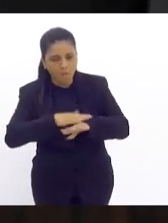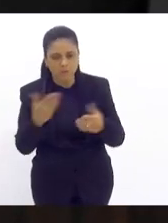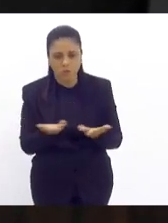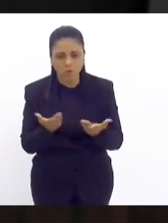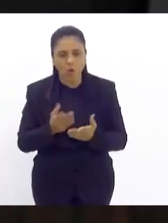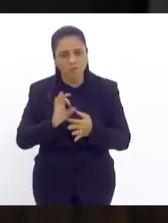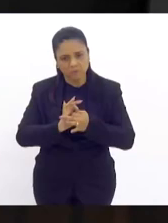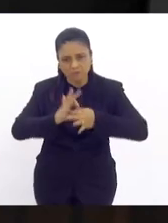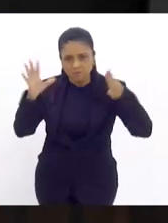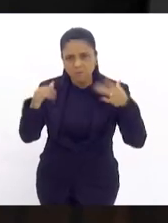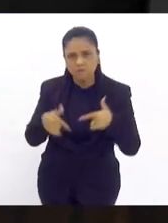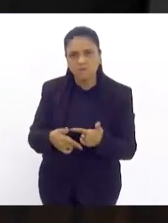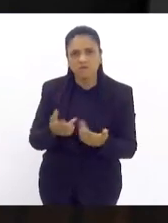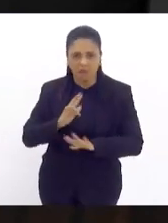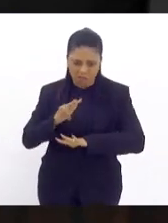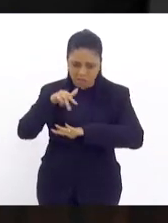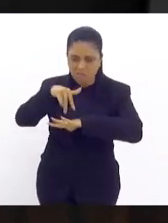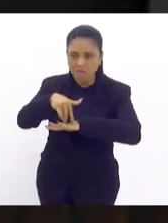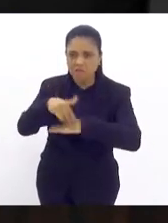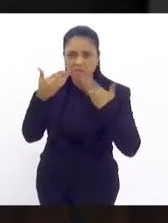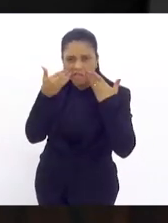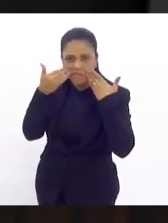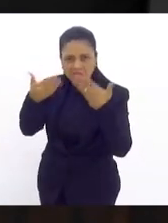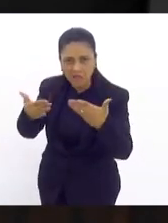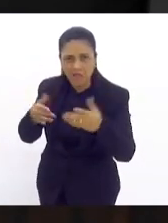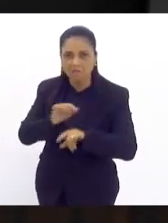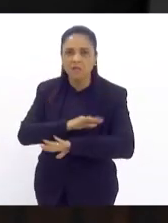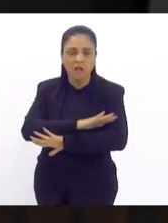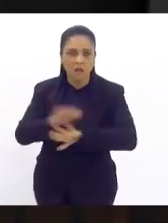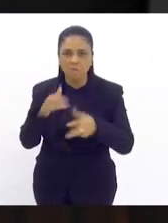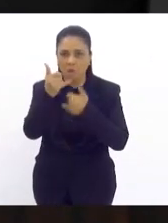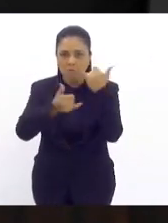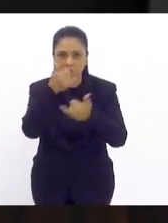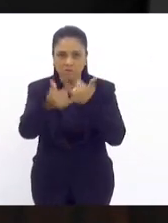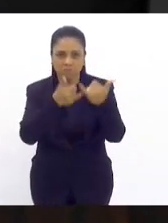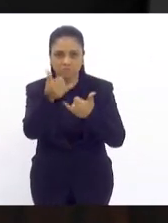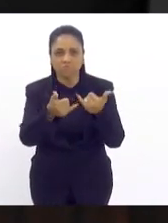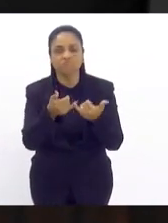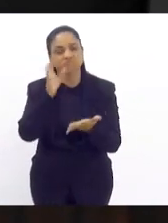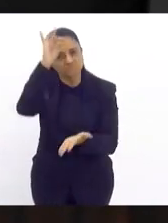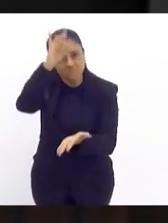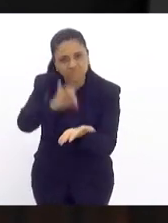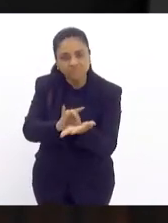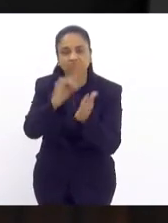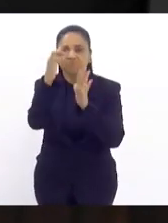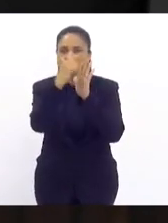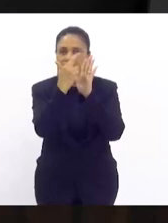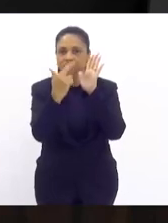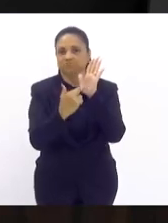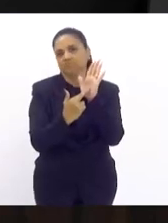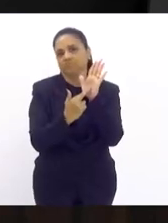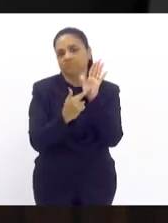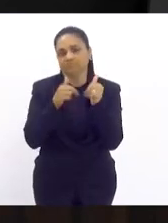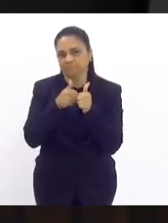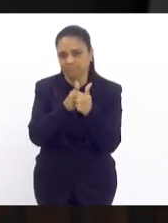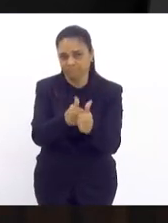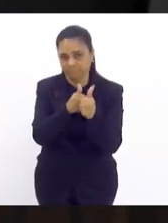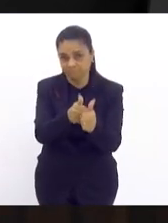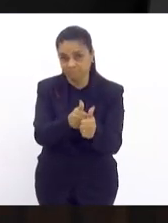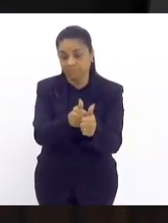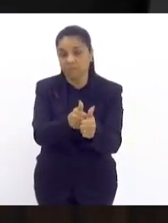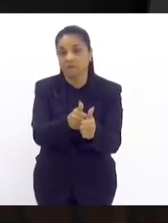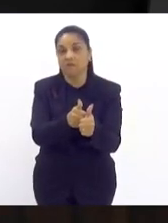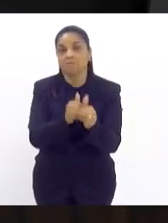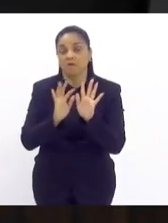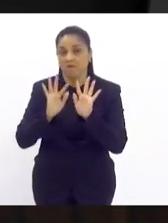ser democrático para fazer Palco aqui então Acabou a brincadeira vamos fazer Valeu Regimento e acho antes de mais